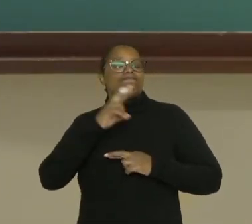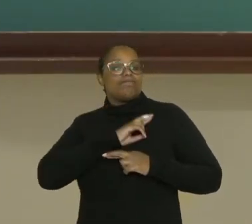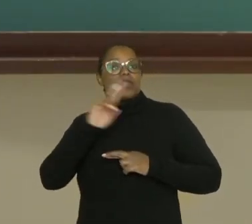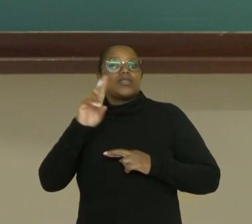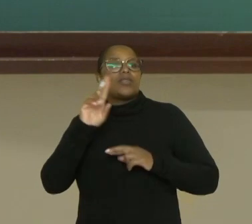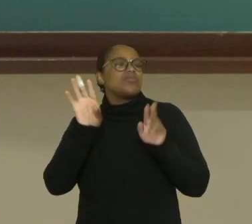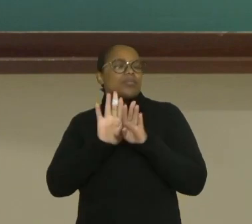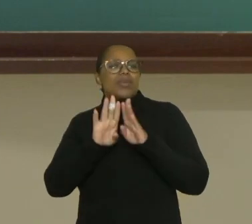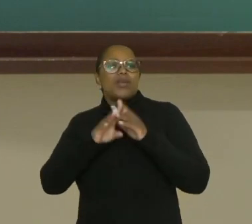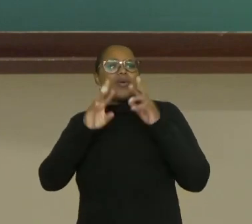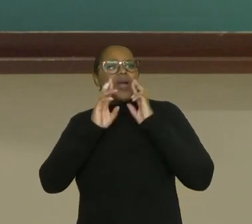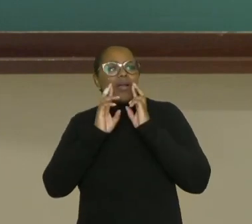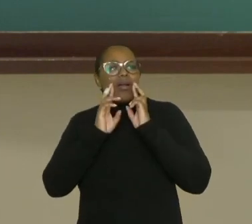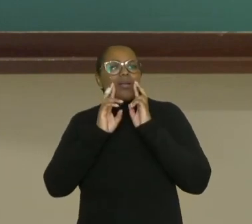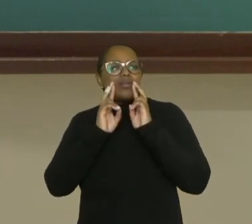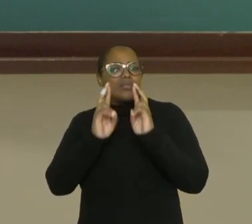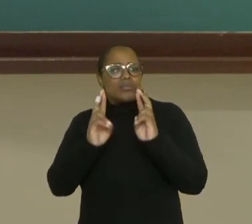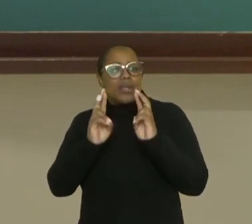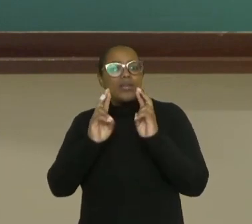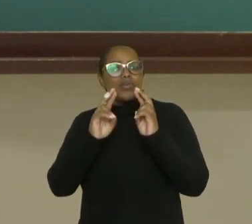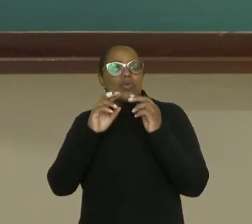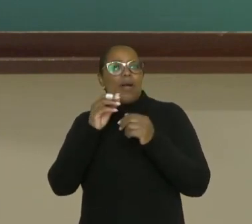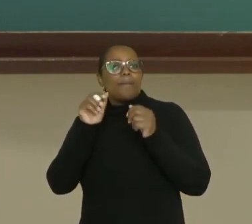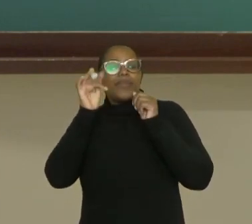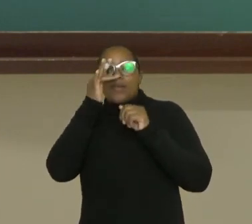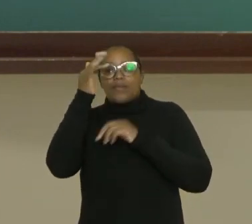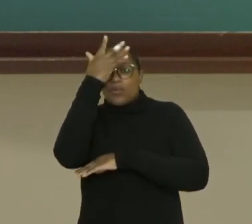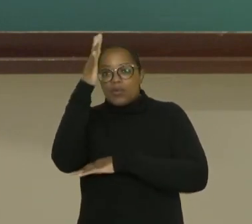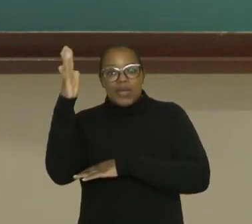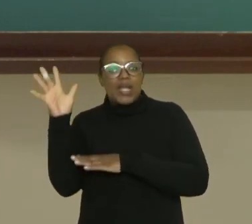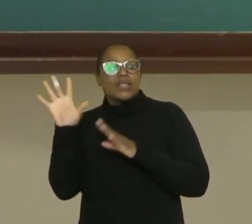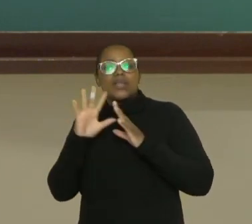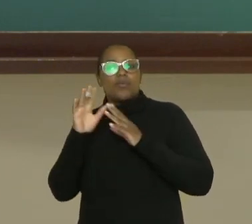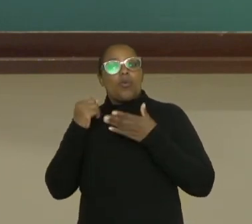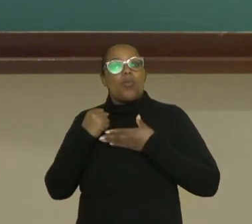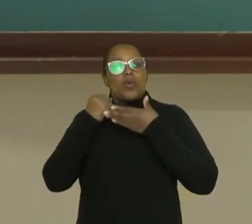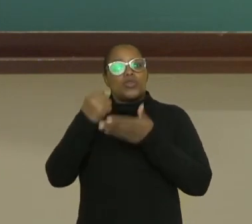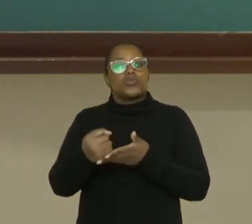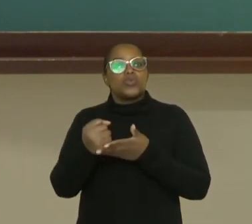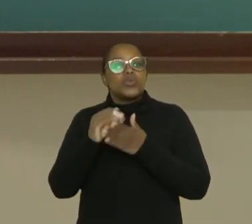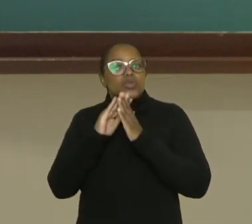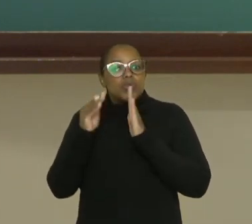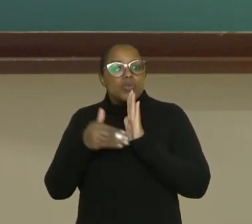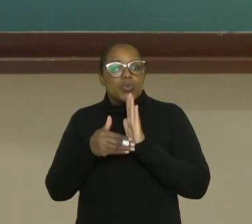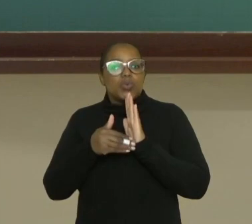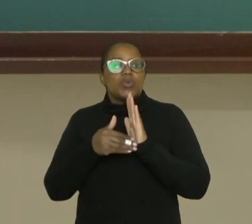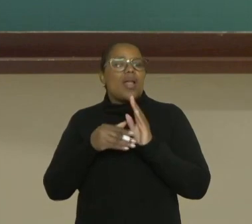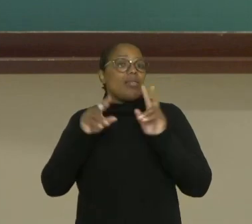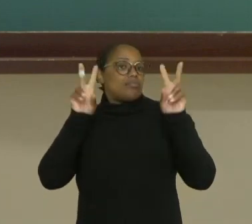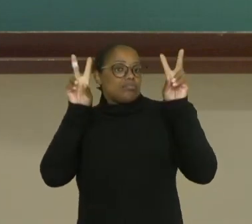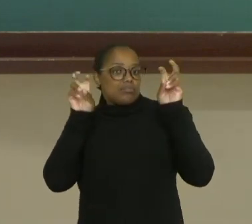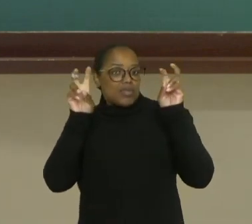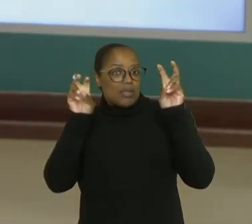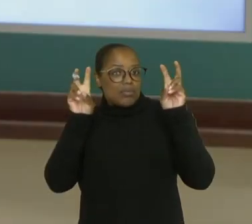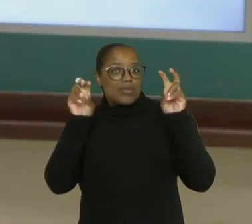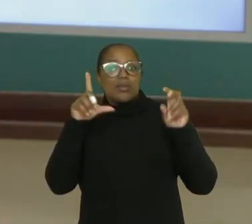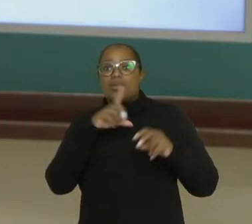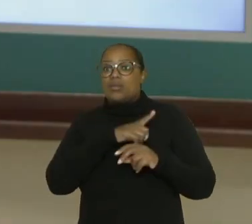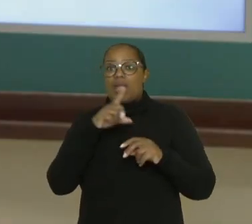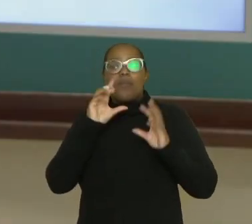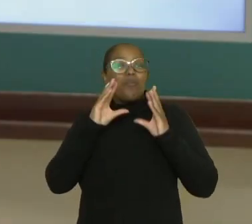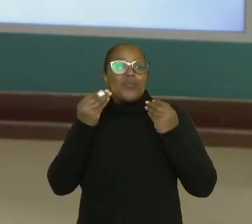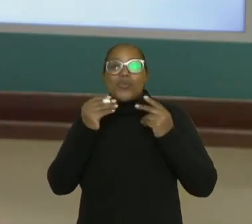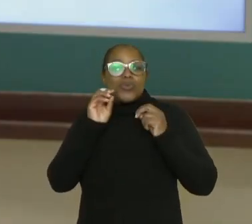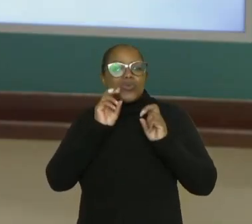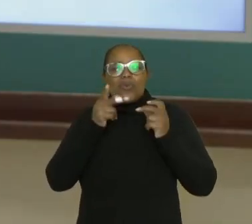respeito à natureza, com o equilíbrio da natureza, com a ecologia, com a sustentabilidade. Temas que estão bastante em